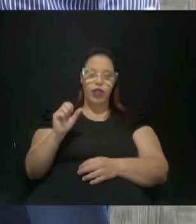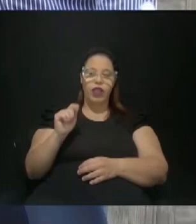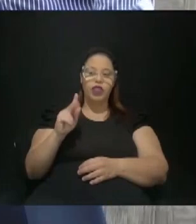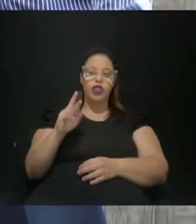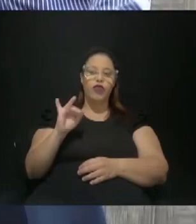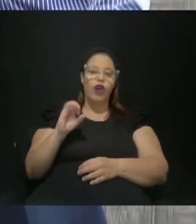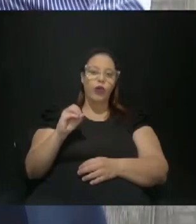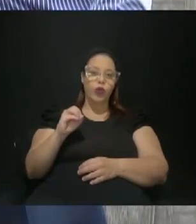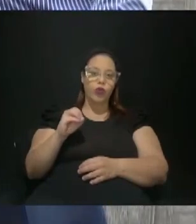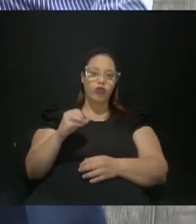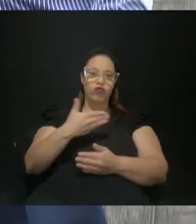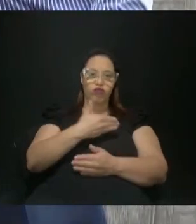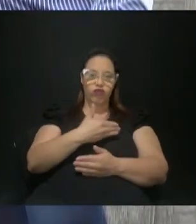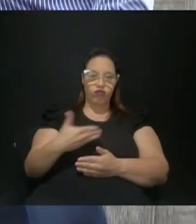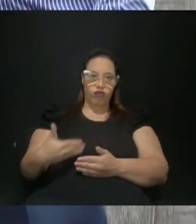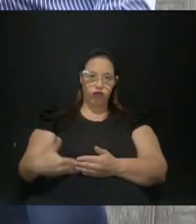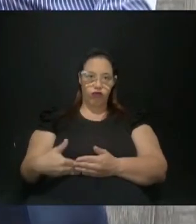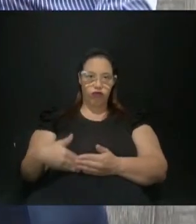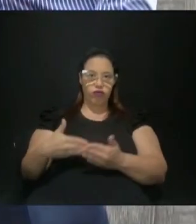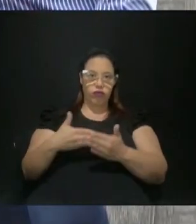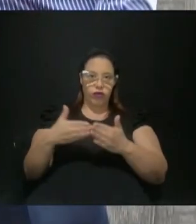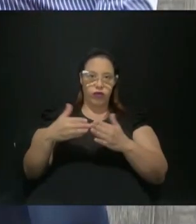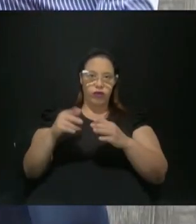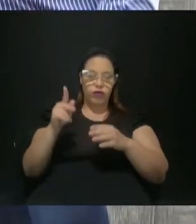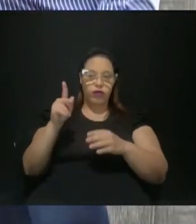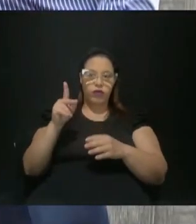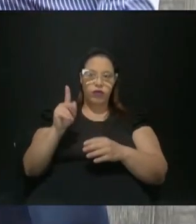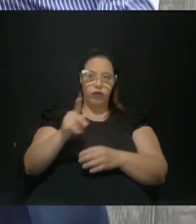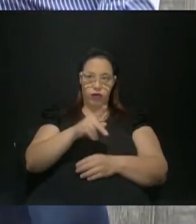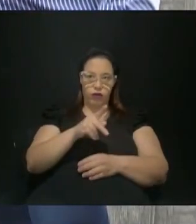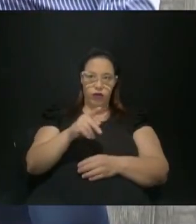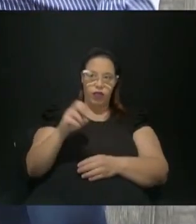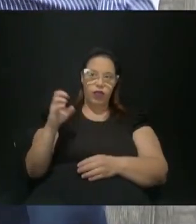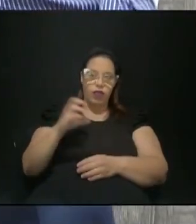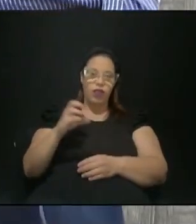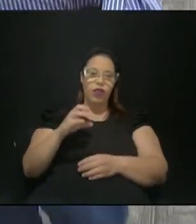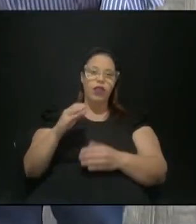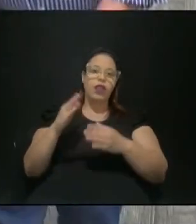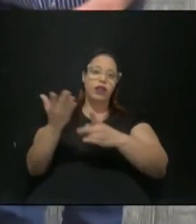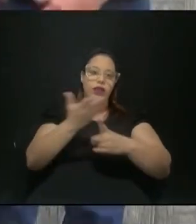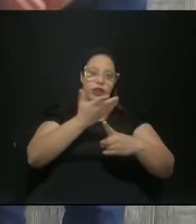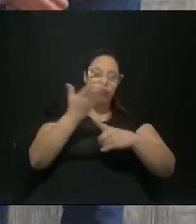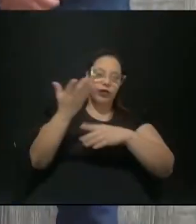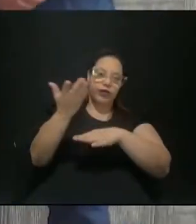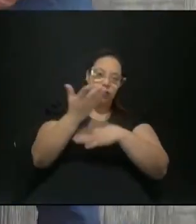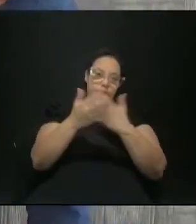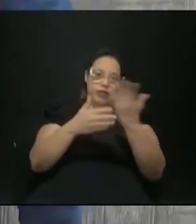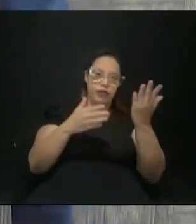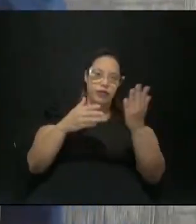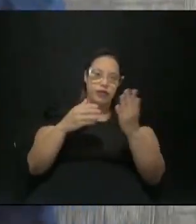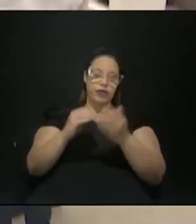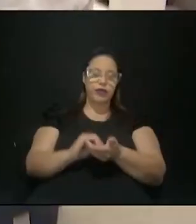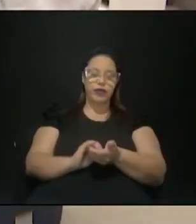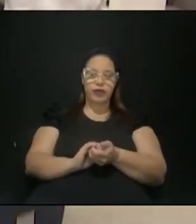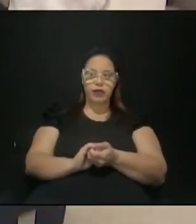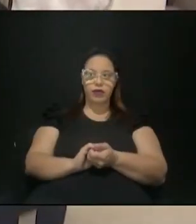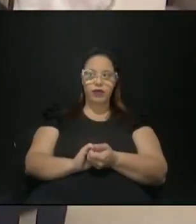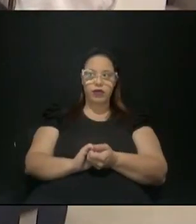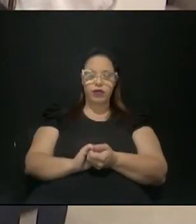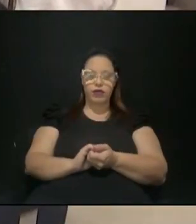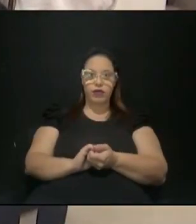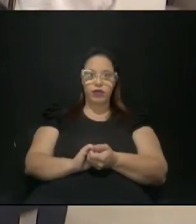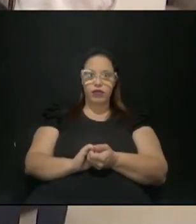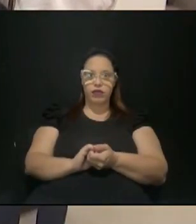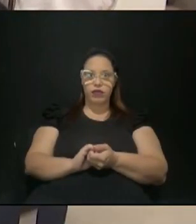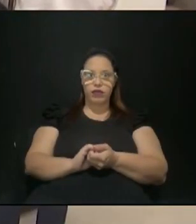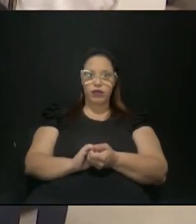Barreto, atualmente professor de Ciências da Natureza na PEI Dona Veneranda Martins Siqueira, que